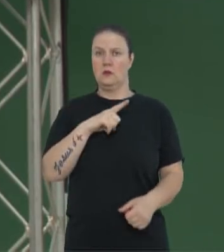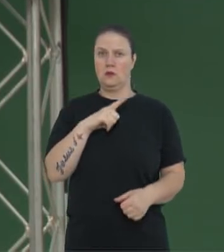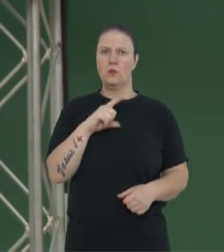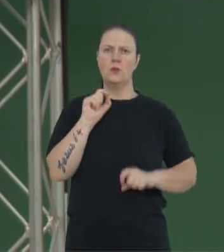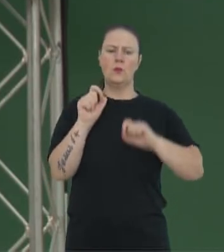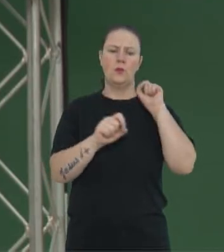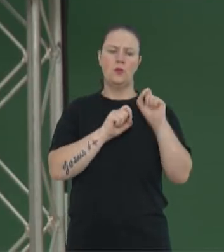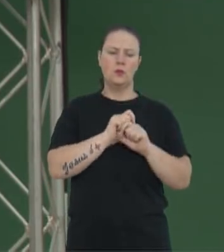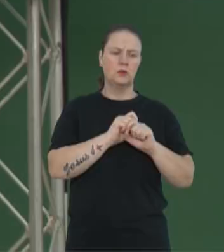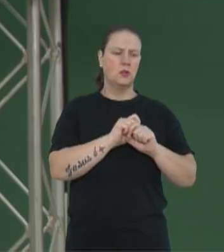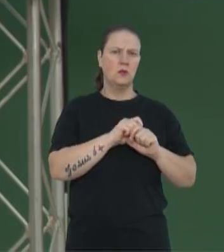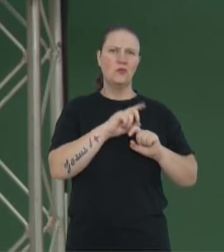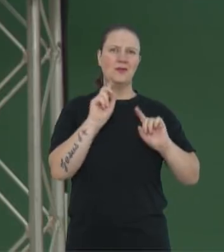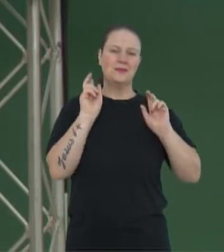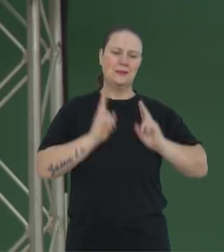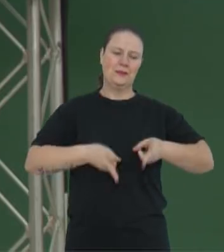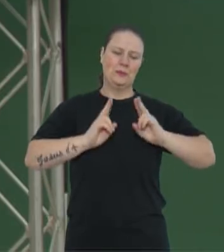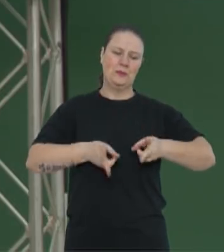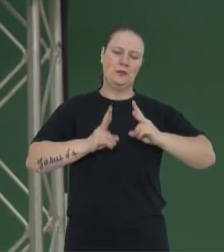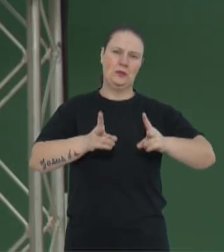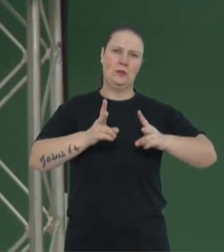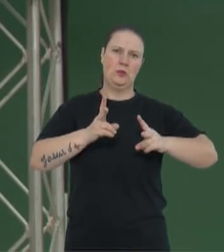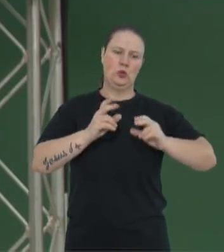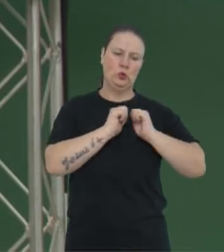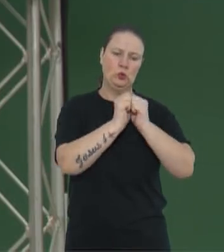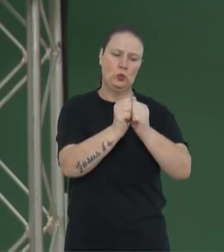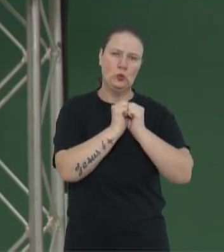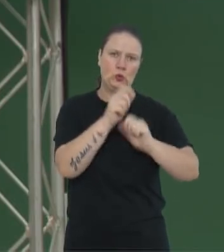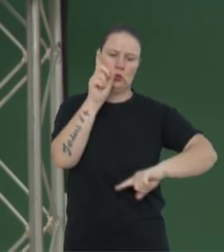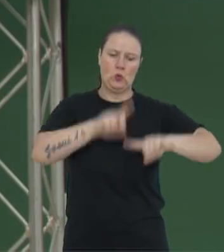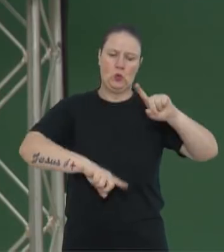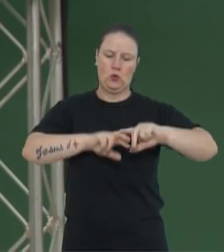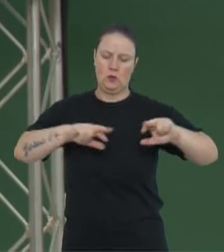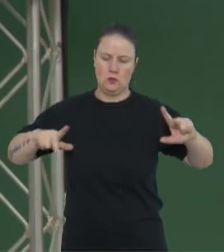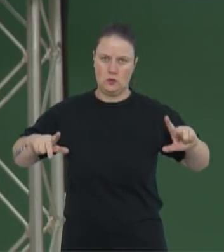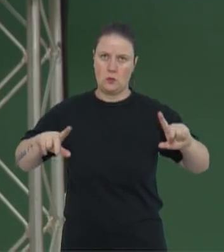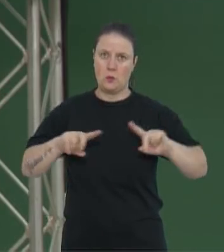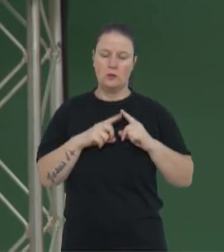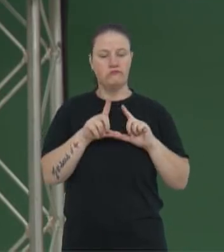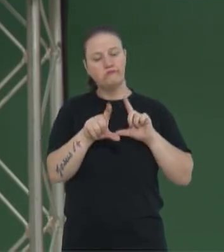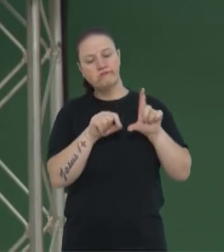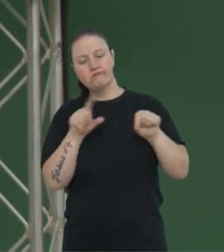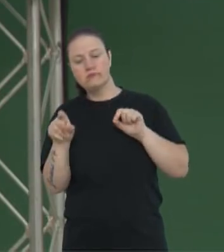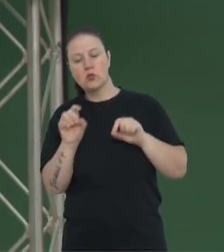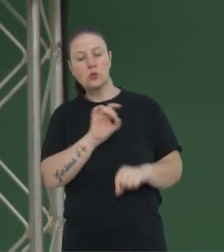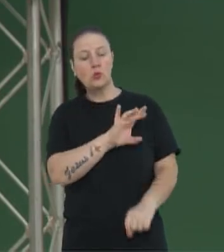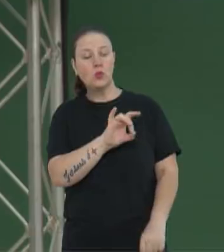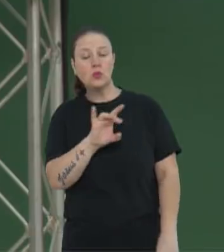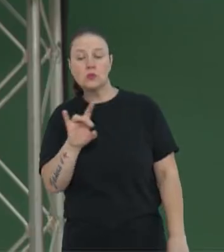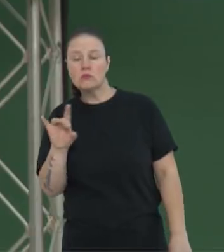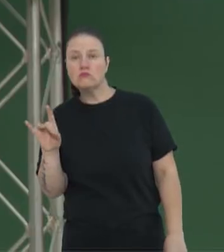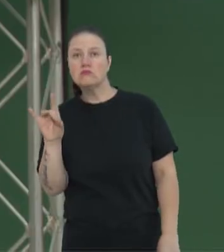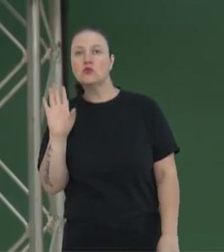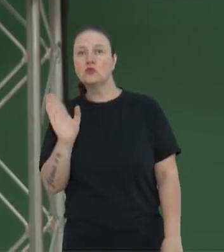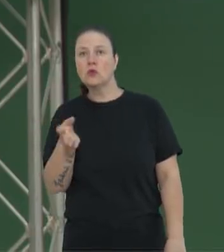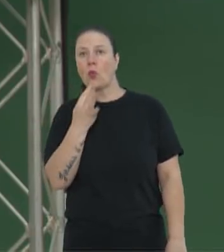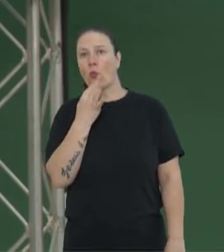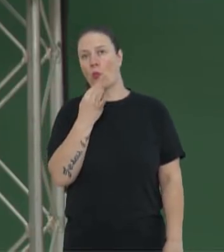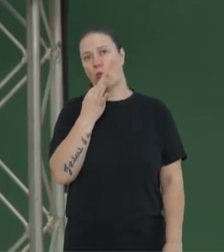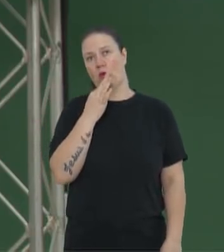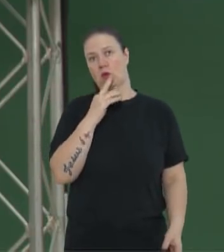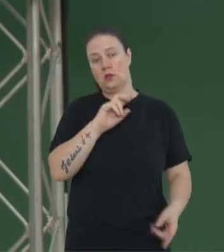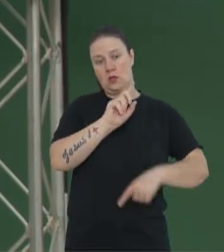objetos diferentes, mas eles são objetos retirados do cotidiano. Objetos que o artista tira do cotidiano para